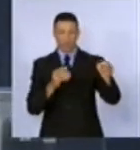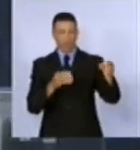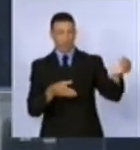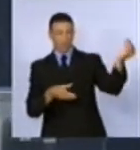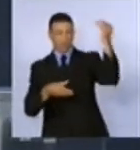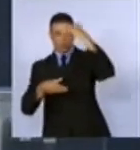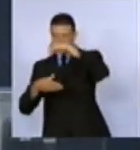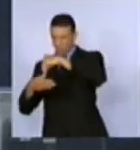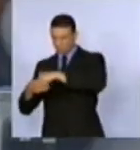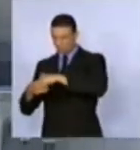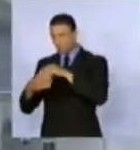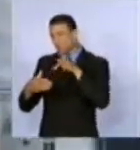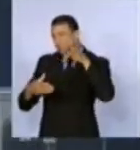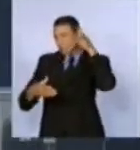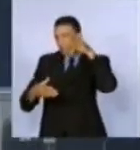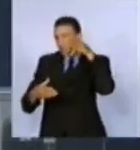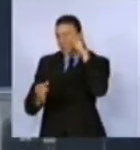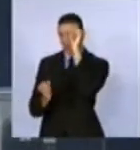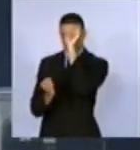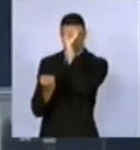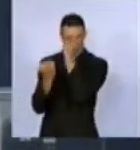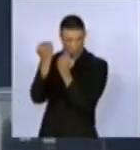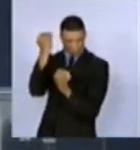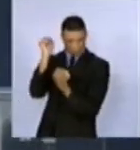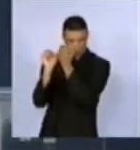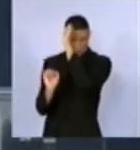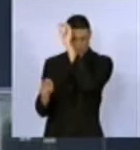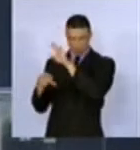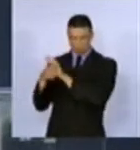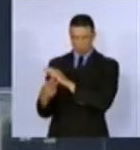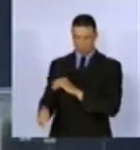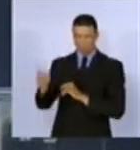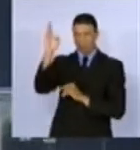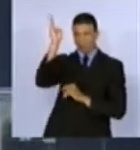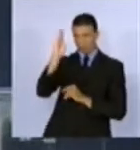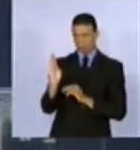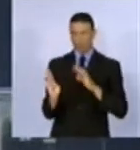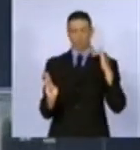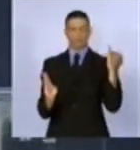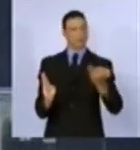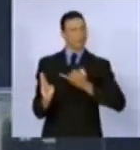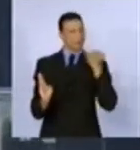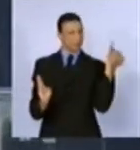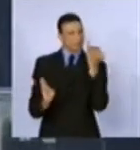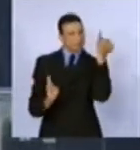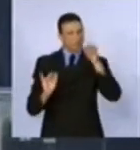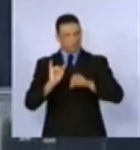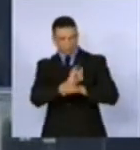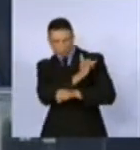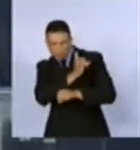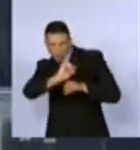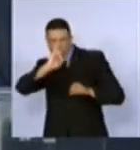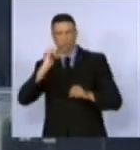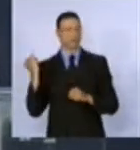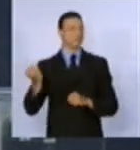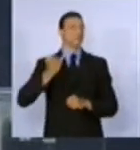da política Industrial do Brasil no setor que nós entendemos como altamente estratégico